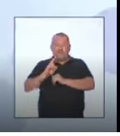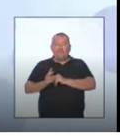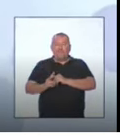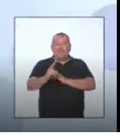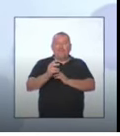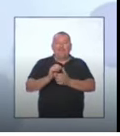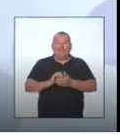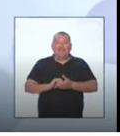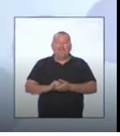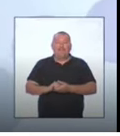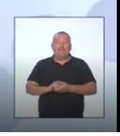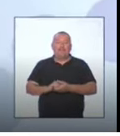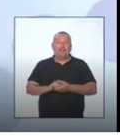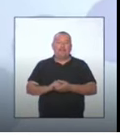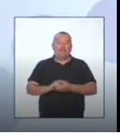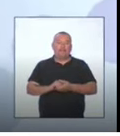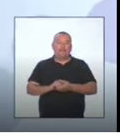aqui.